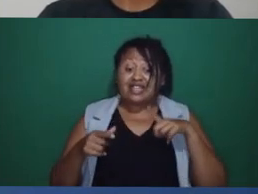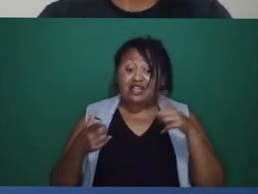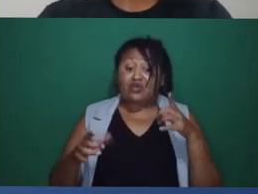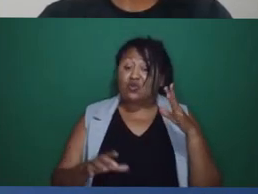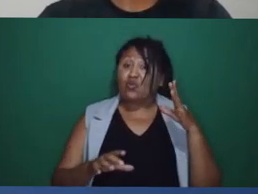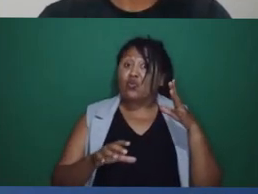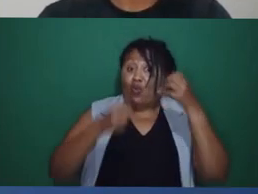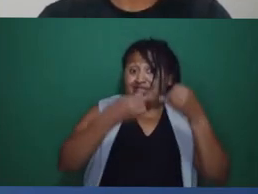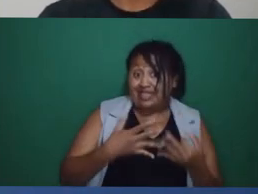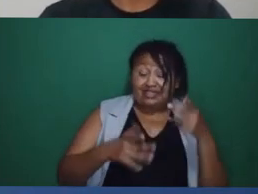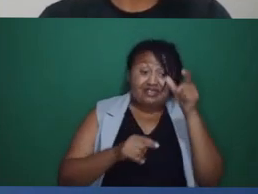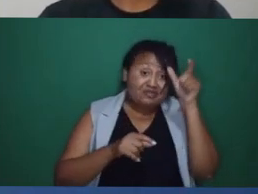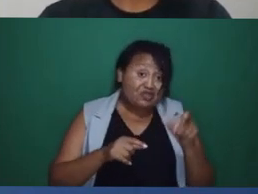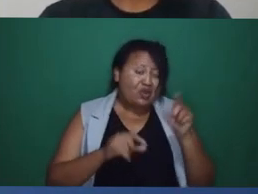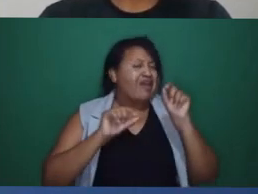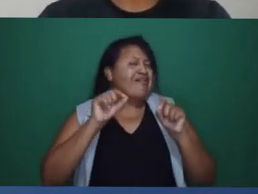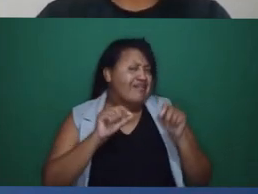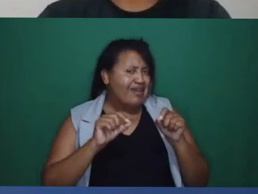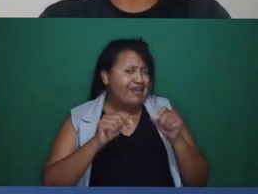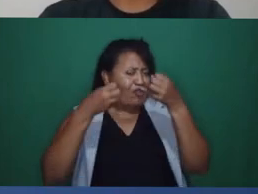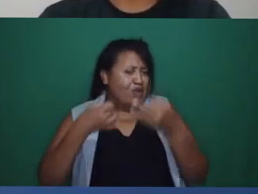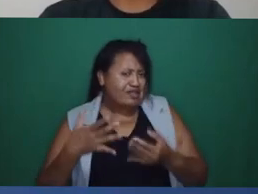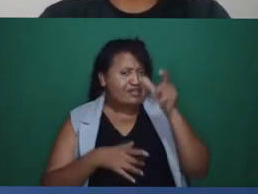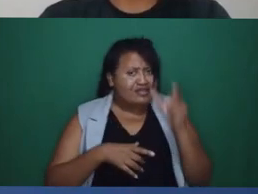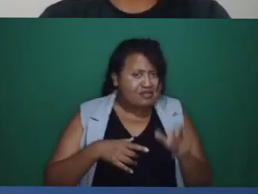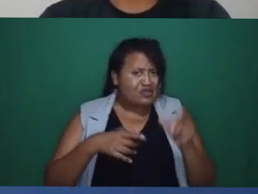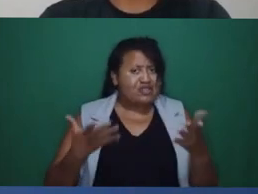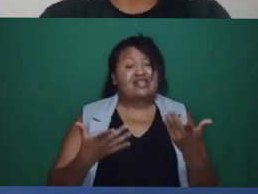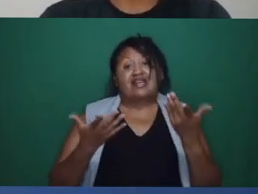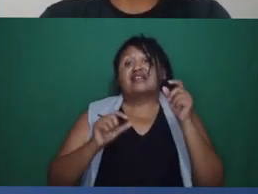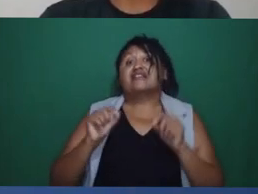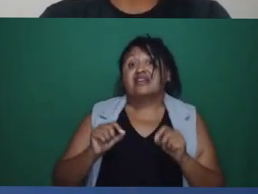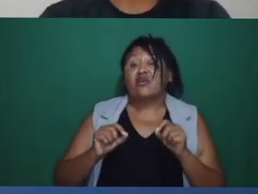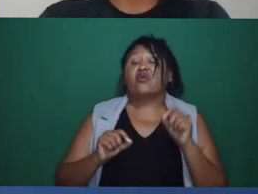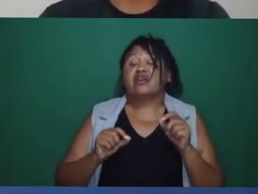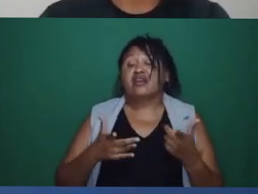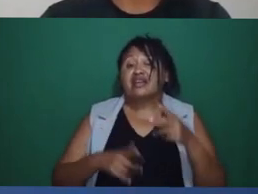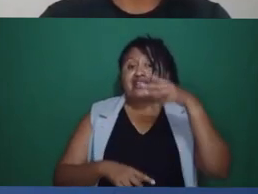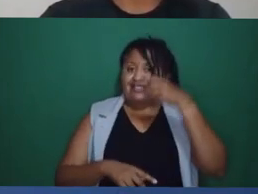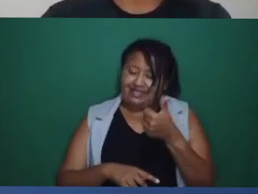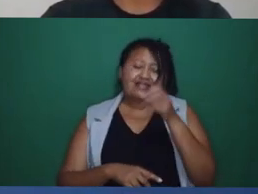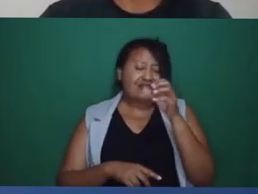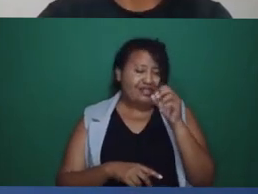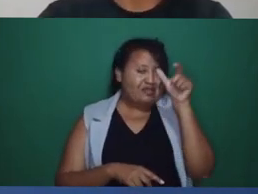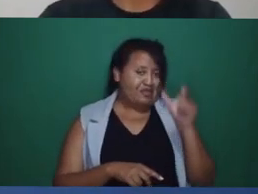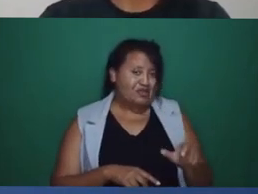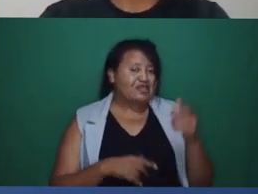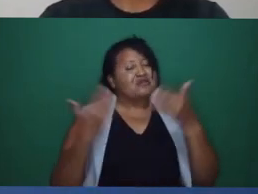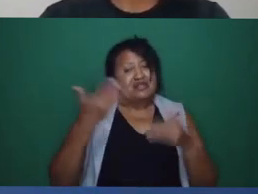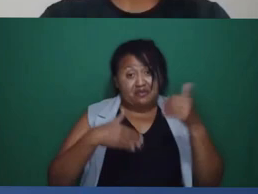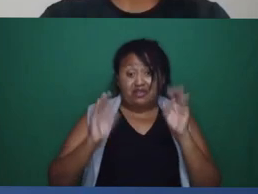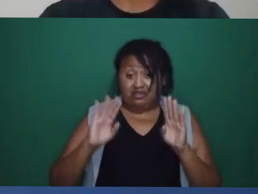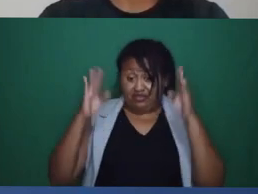o total de pessoas e quem seriam esse total de pessoas o total de pessoas seria justamente as 100 pessoas que